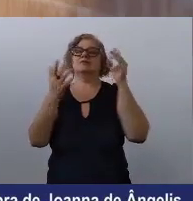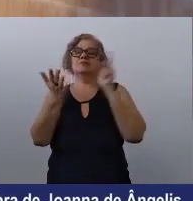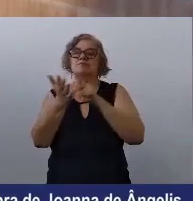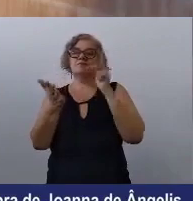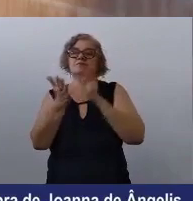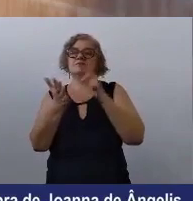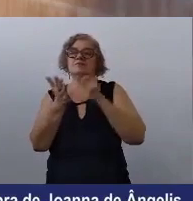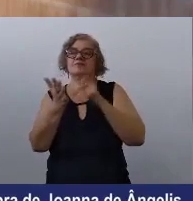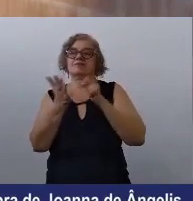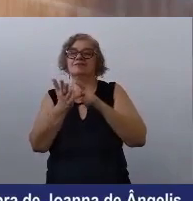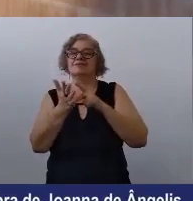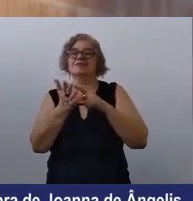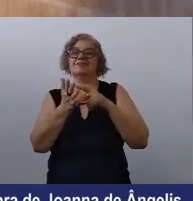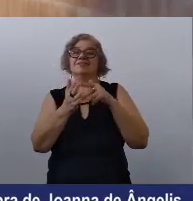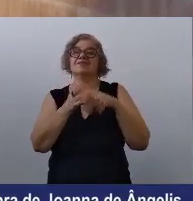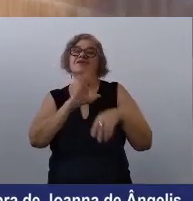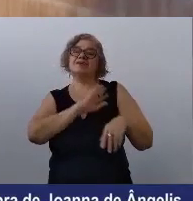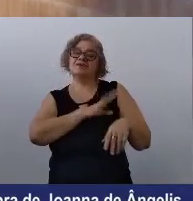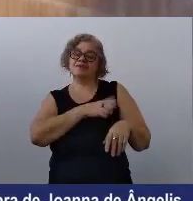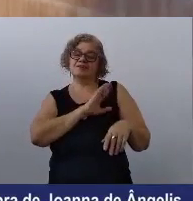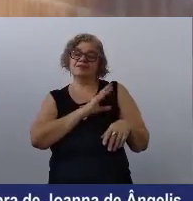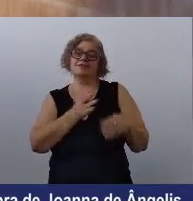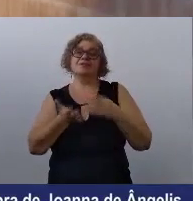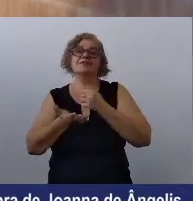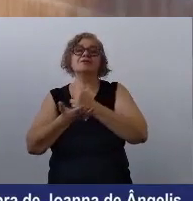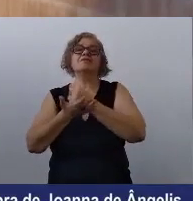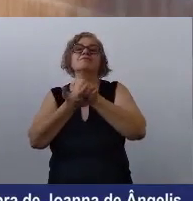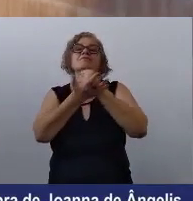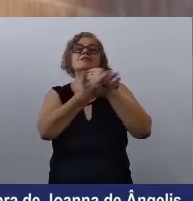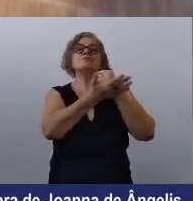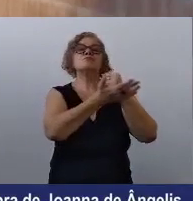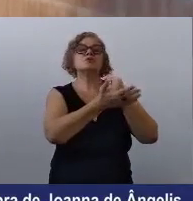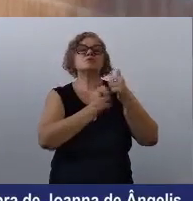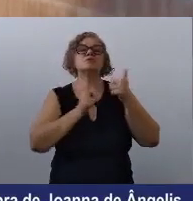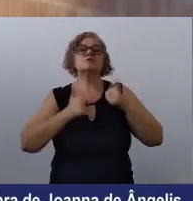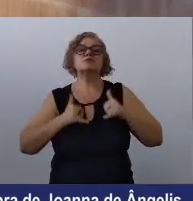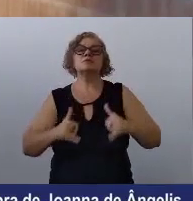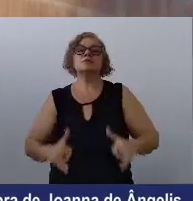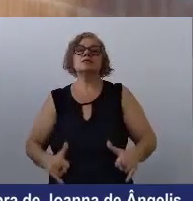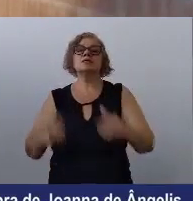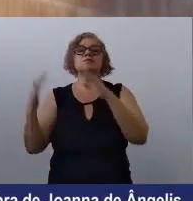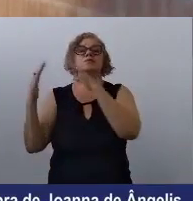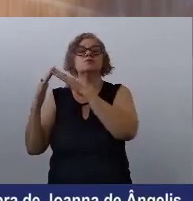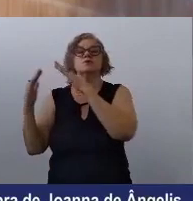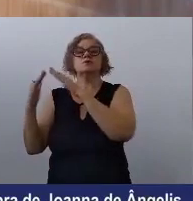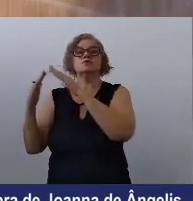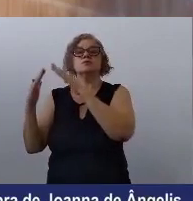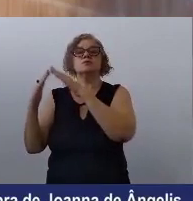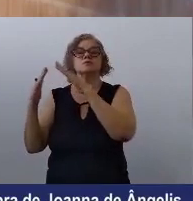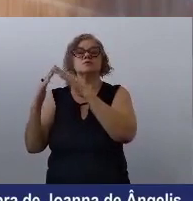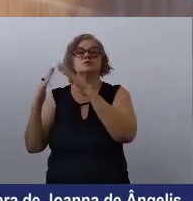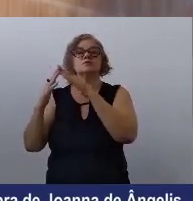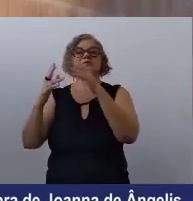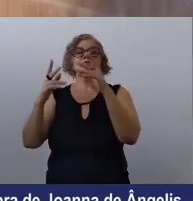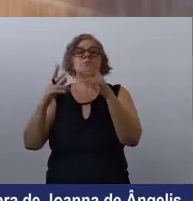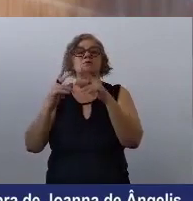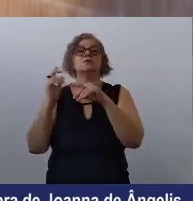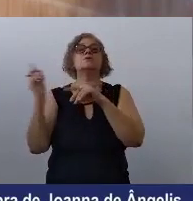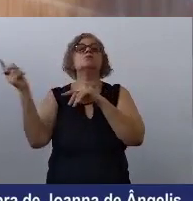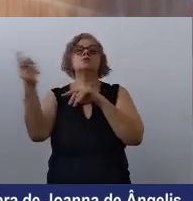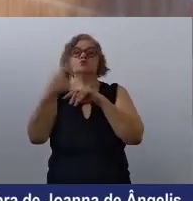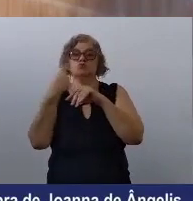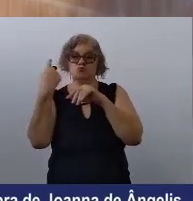missão do nosso Brasil. E vamos então vibrando pelos nossos lares e pelos